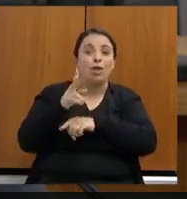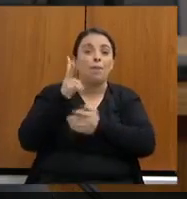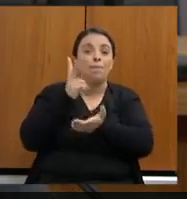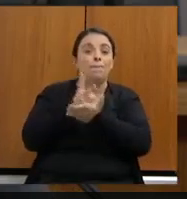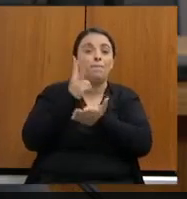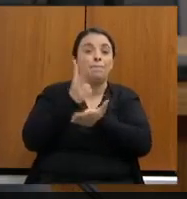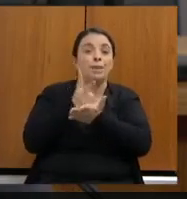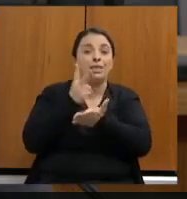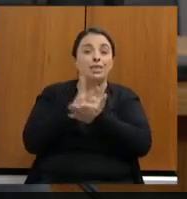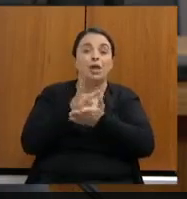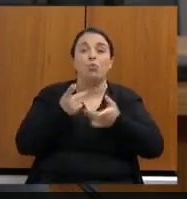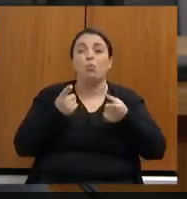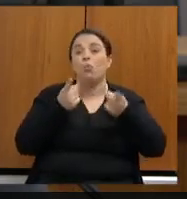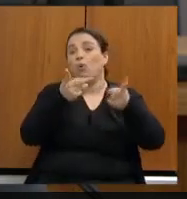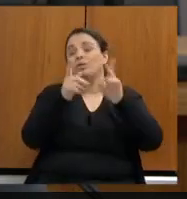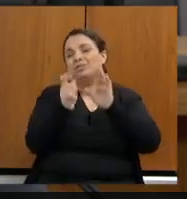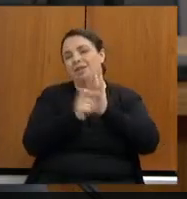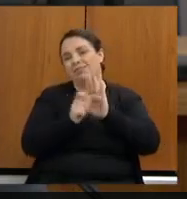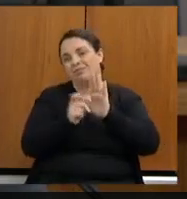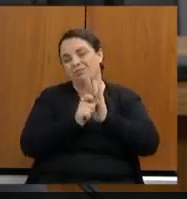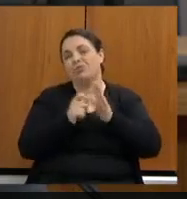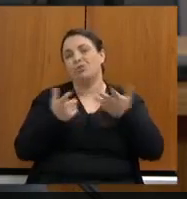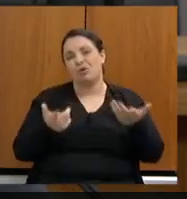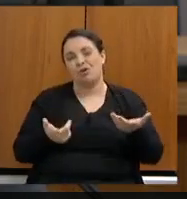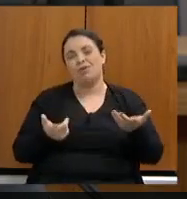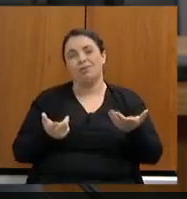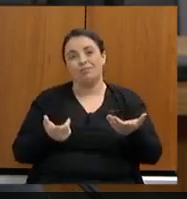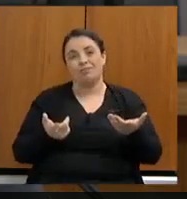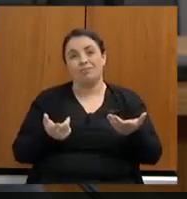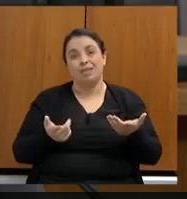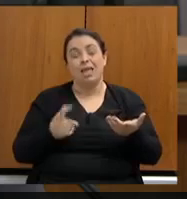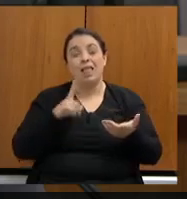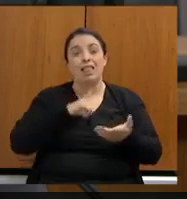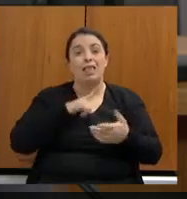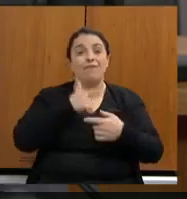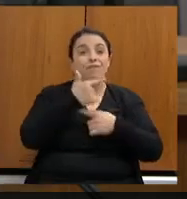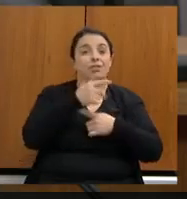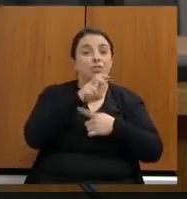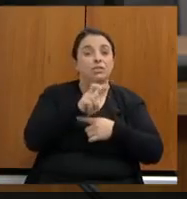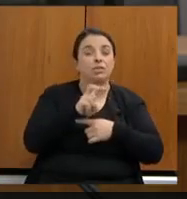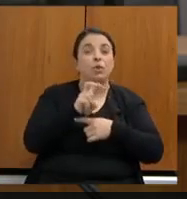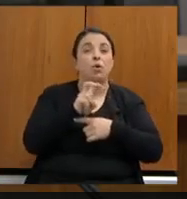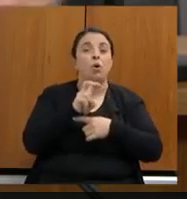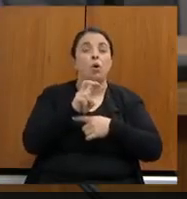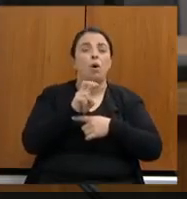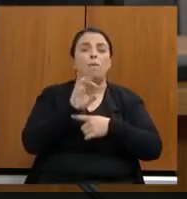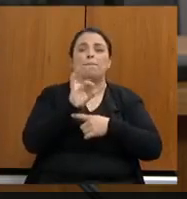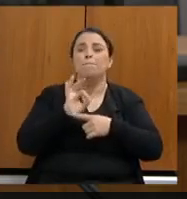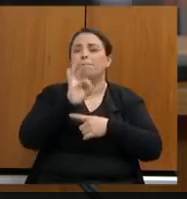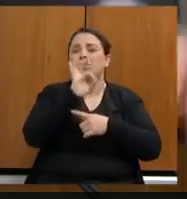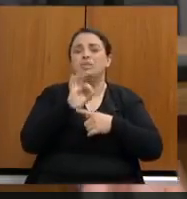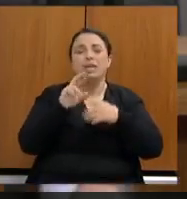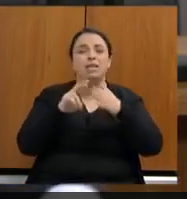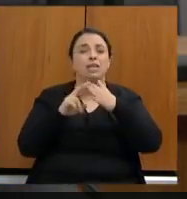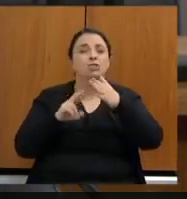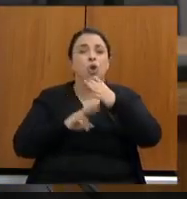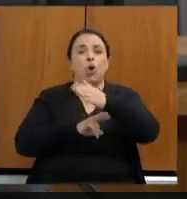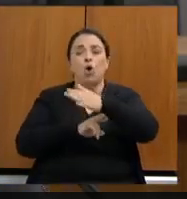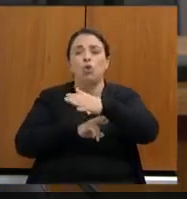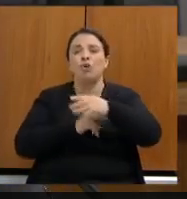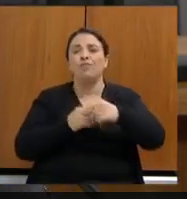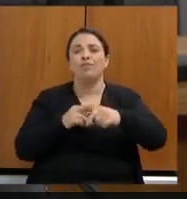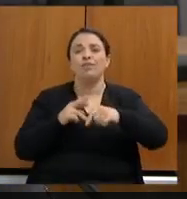um grande negócio com 25 porcento da malha Rodoviária Federal passando nosso estado nos ligando com Paraguai